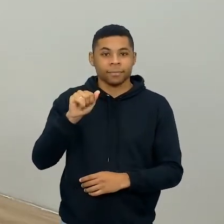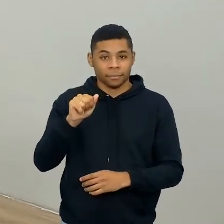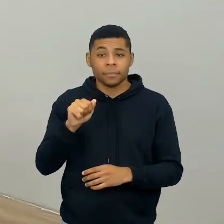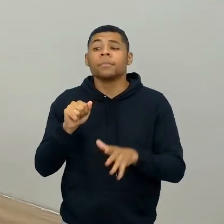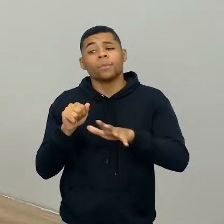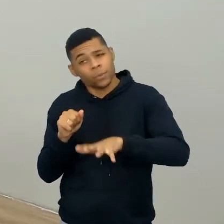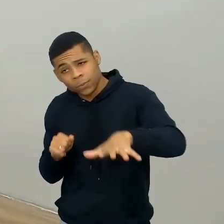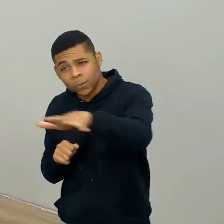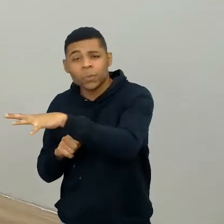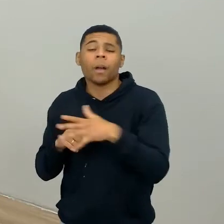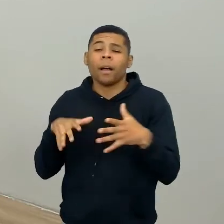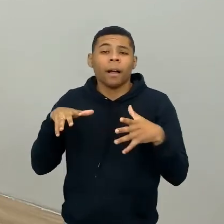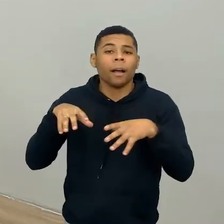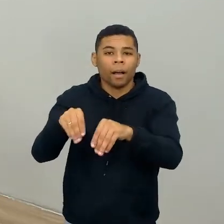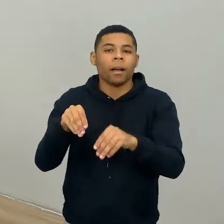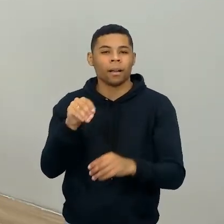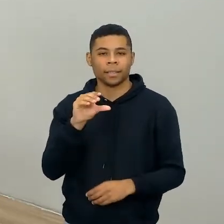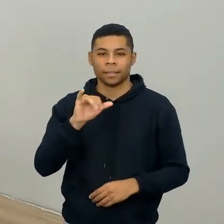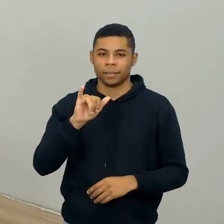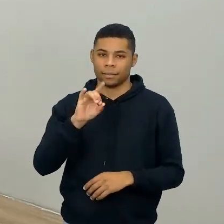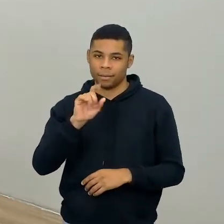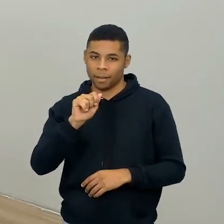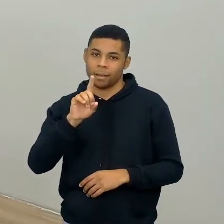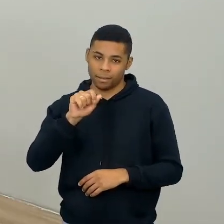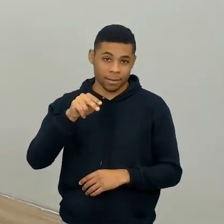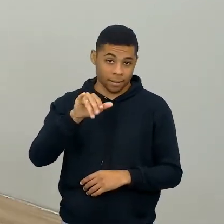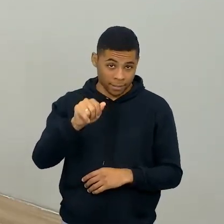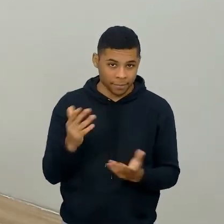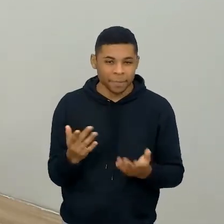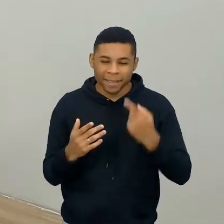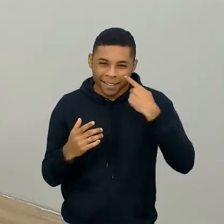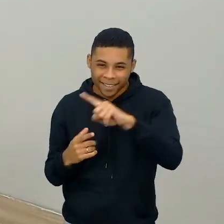cidadania. Mas vocês perceberam aqui no slide,